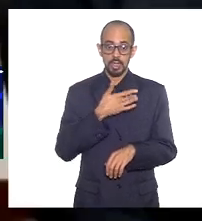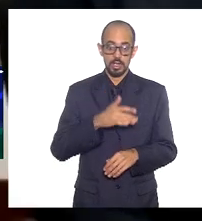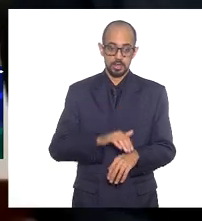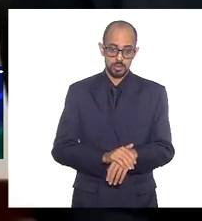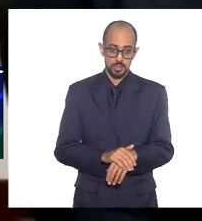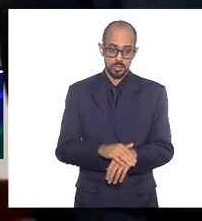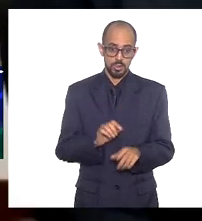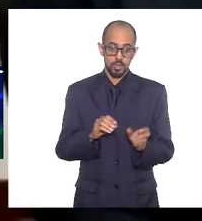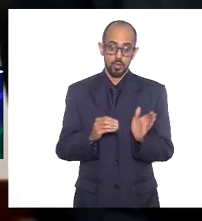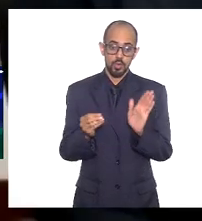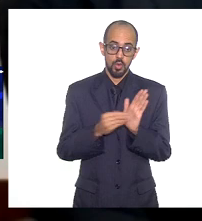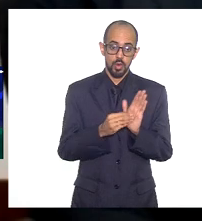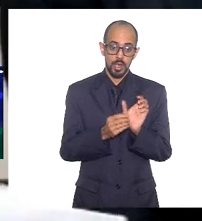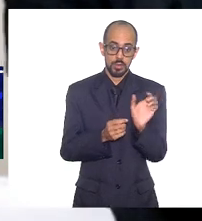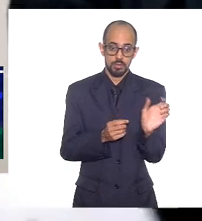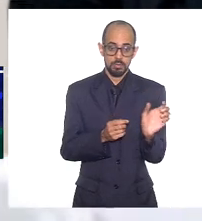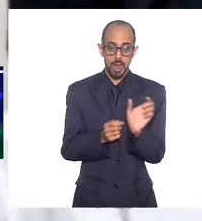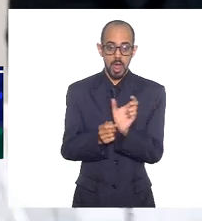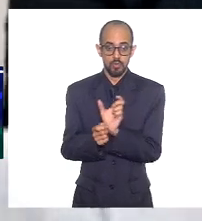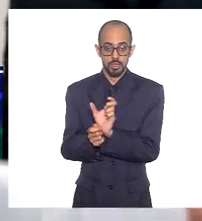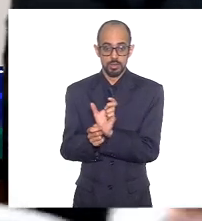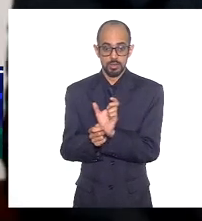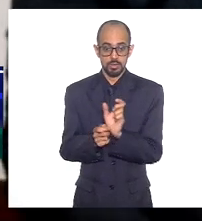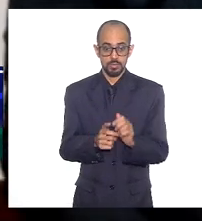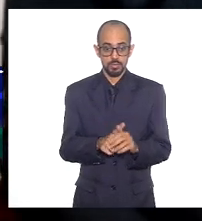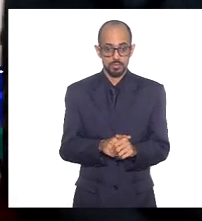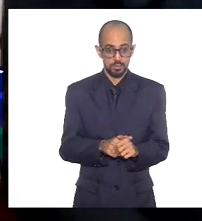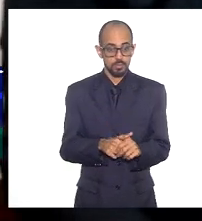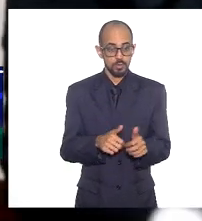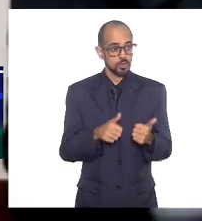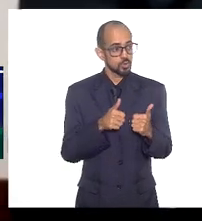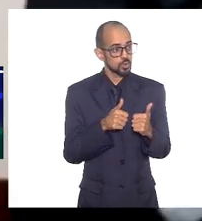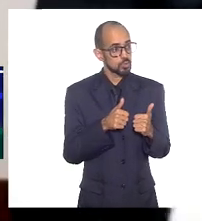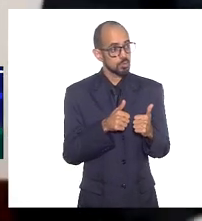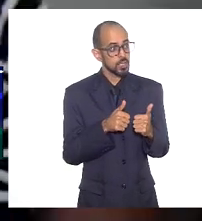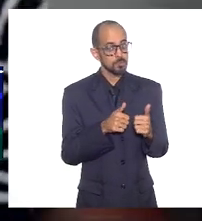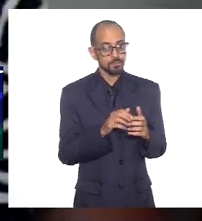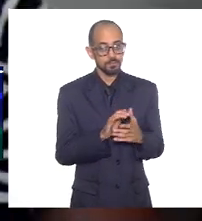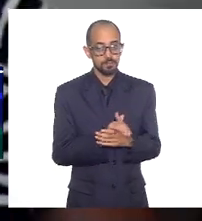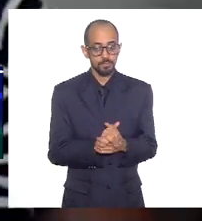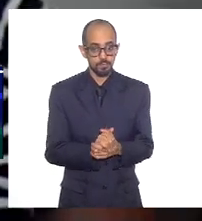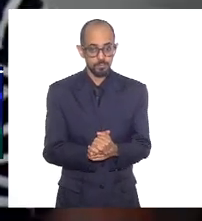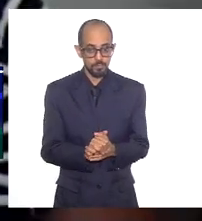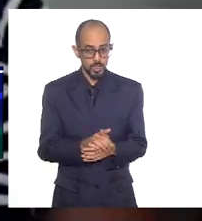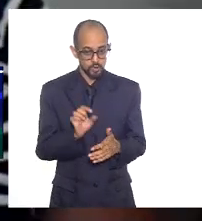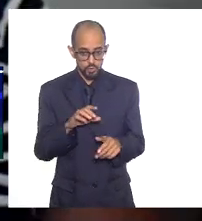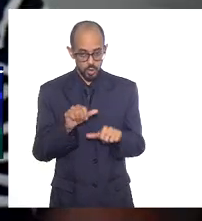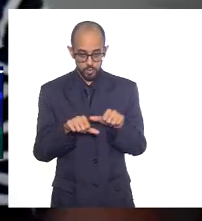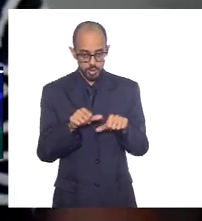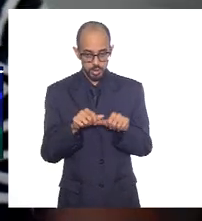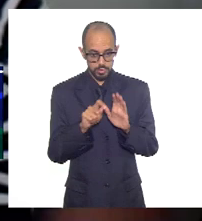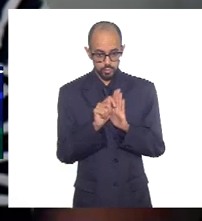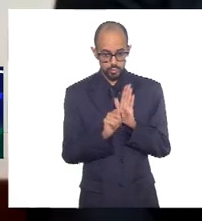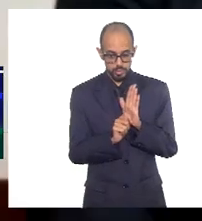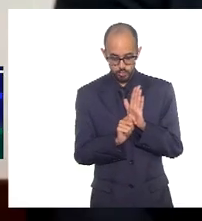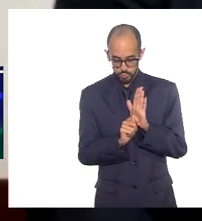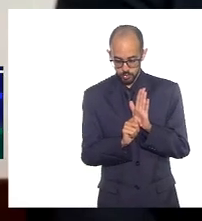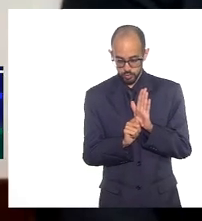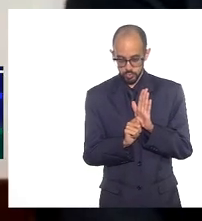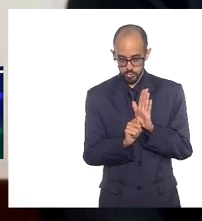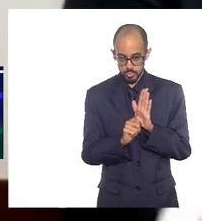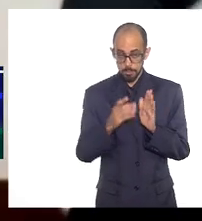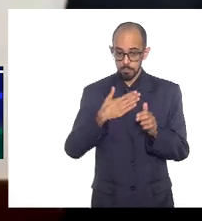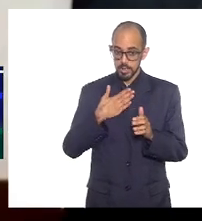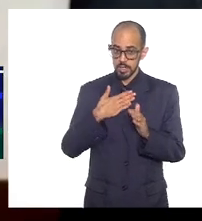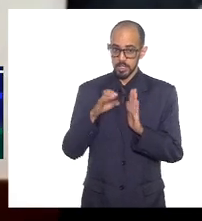palavras? Isso. Isso. Tranquilo. É só alteração no texto? Isso. Não, não, no texto da minha